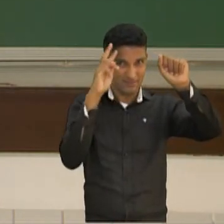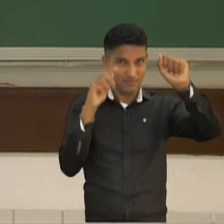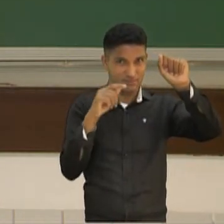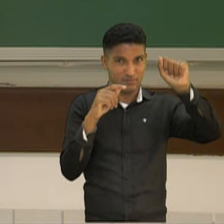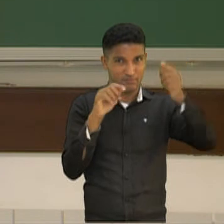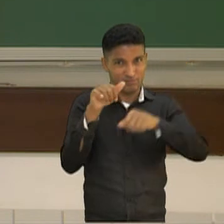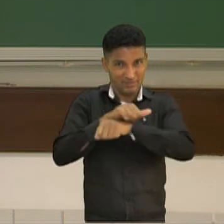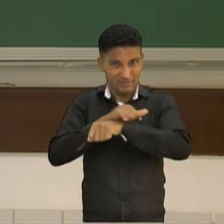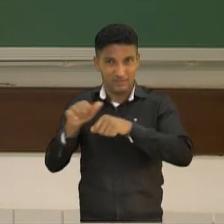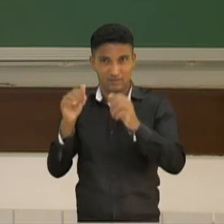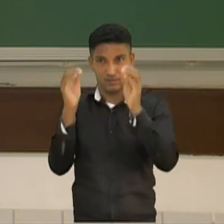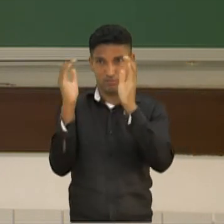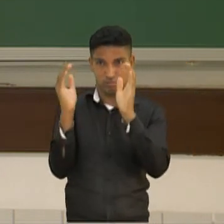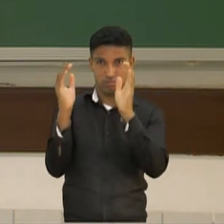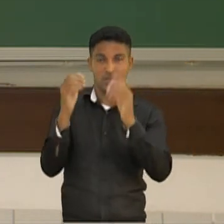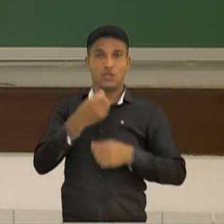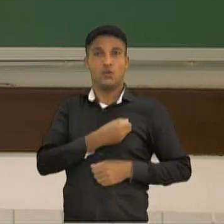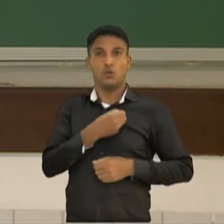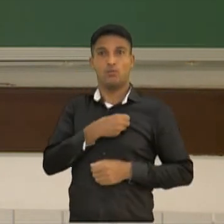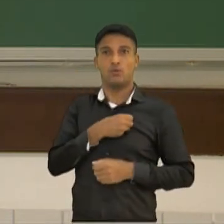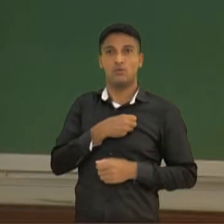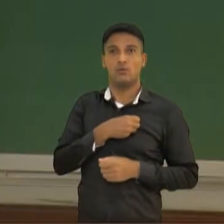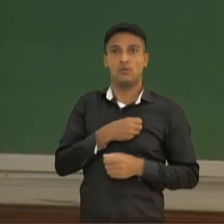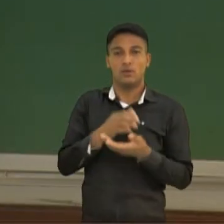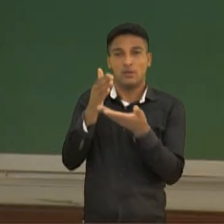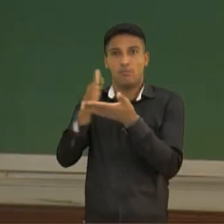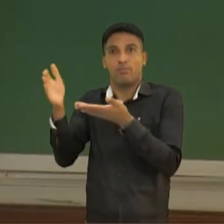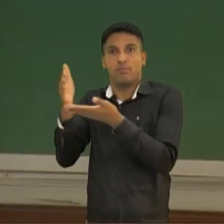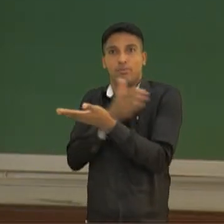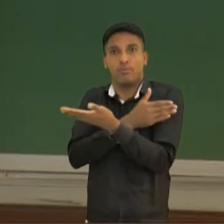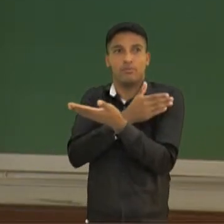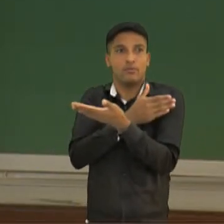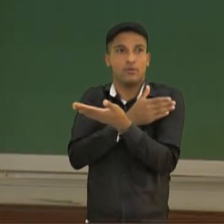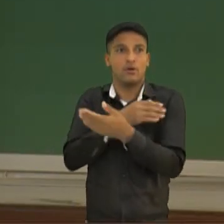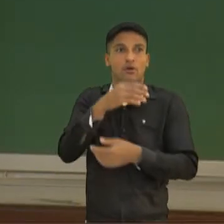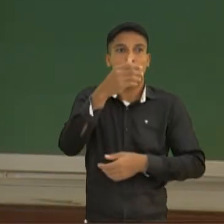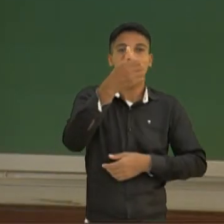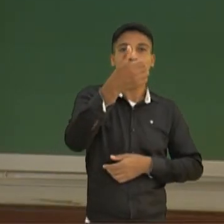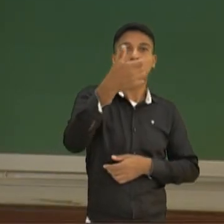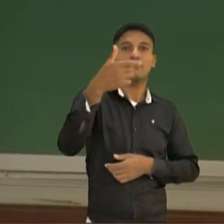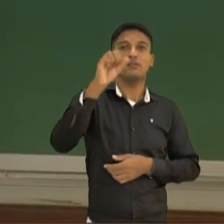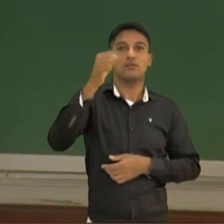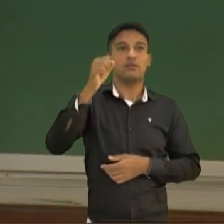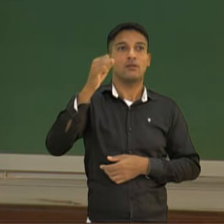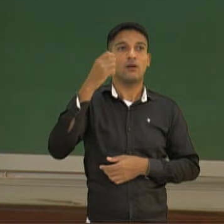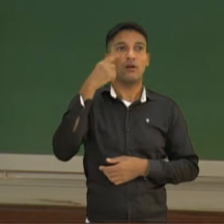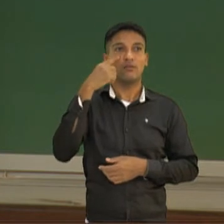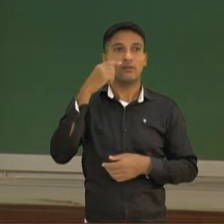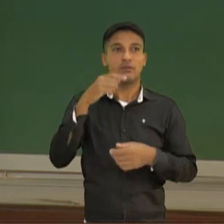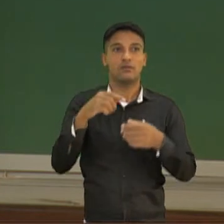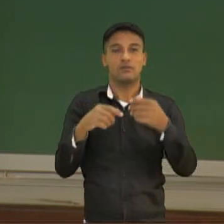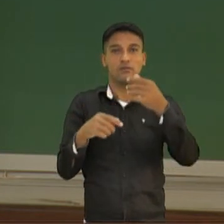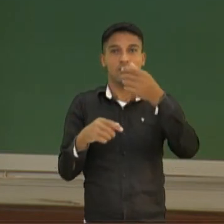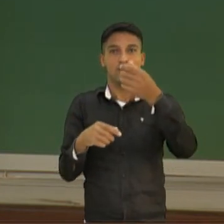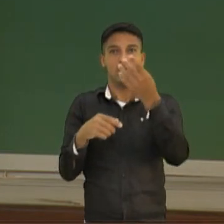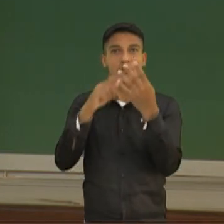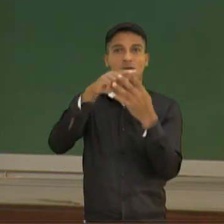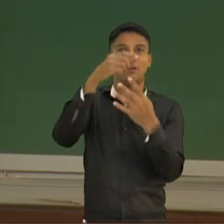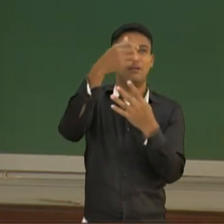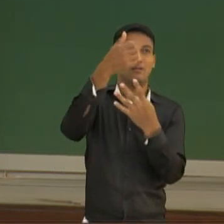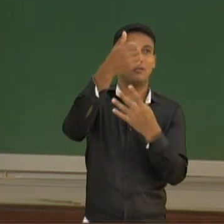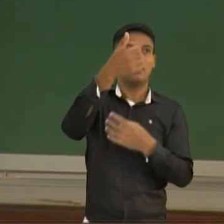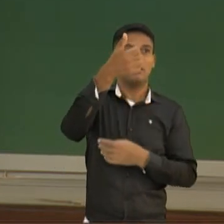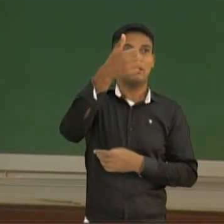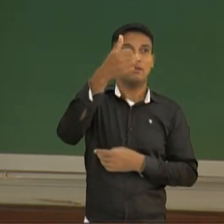De decompor o número, certo? Então, eu peguei 128 e decompus em 100, 20 e o